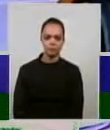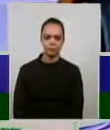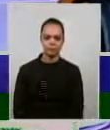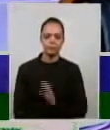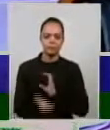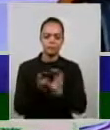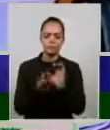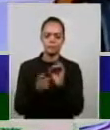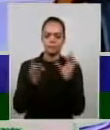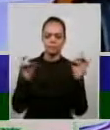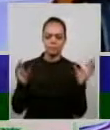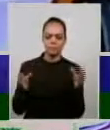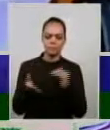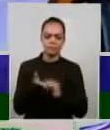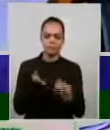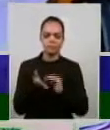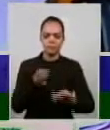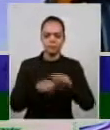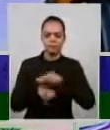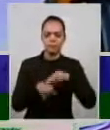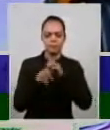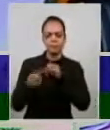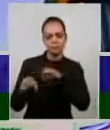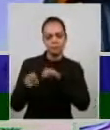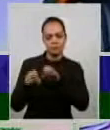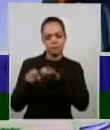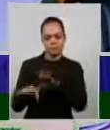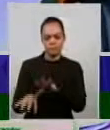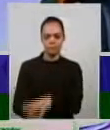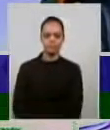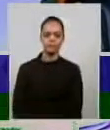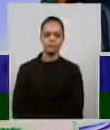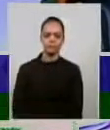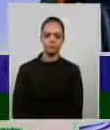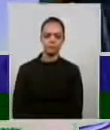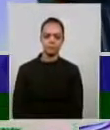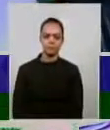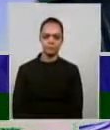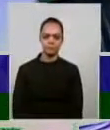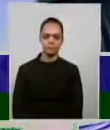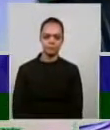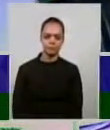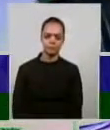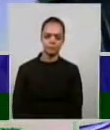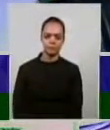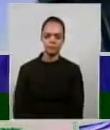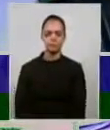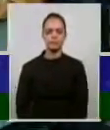Crédito especial na Secretaria Municipal de Educação.